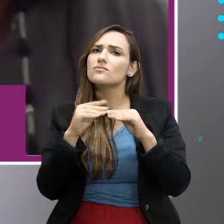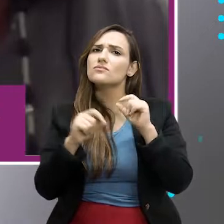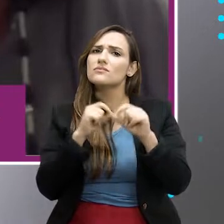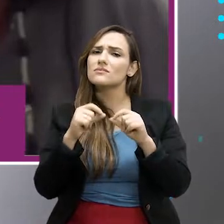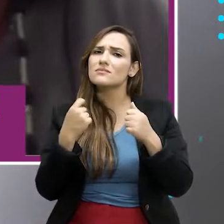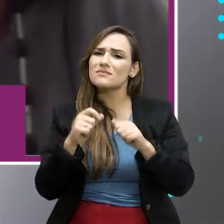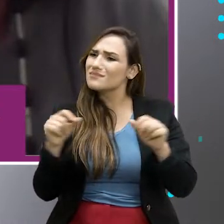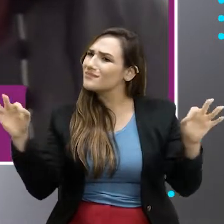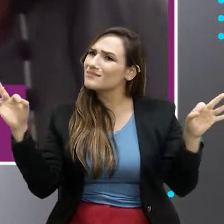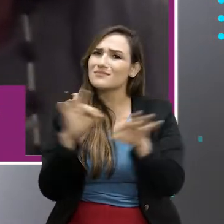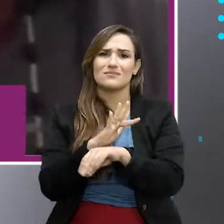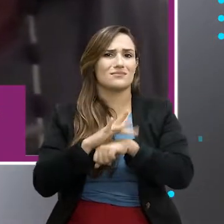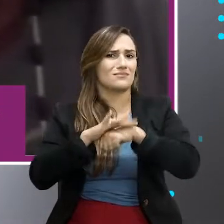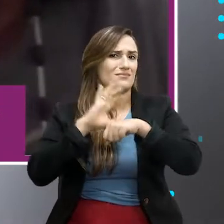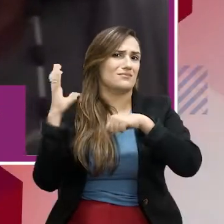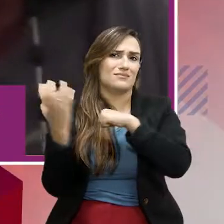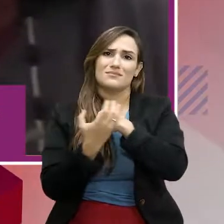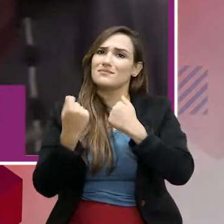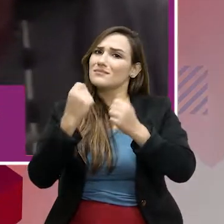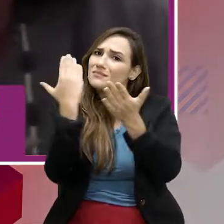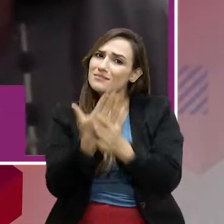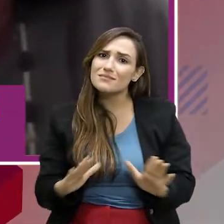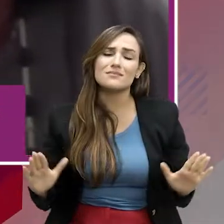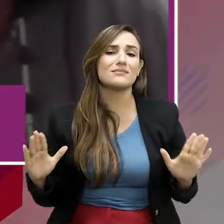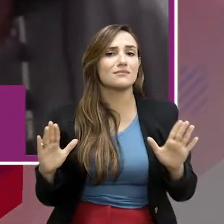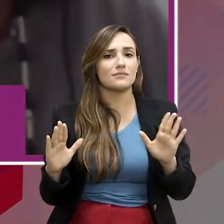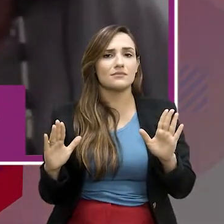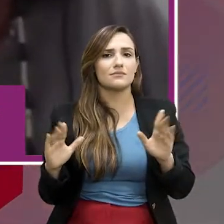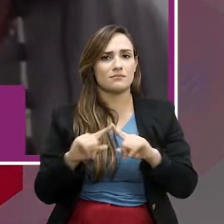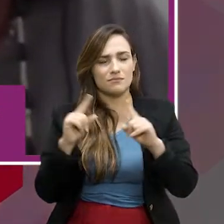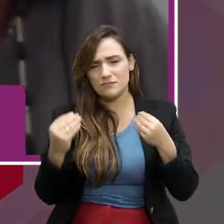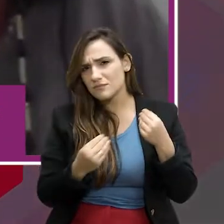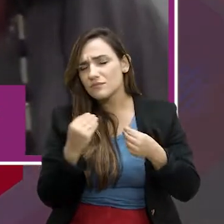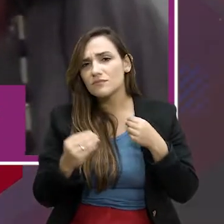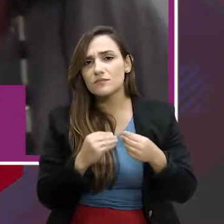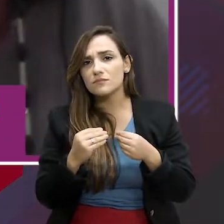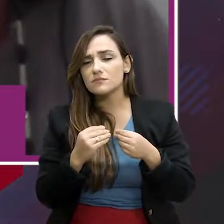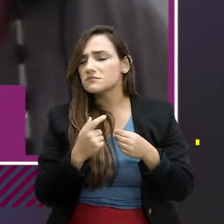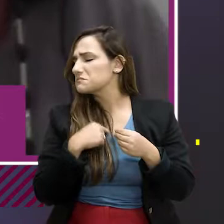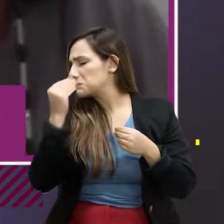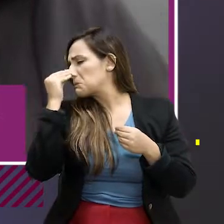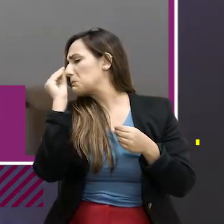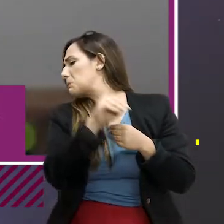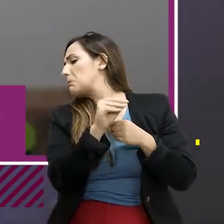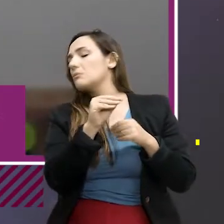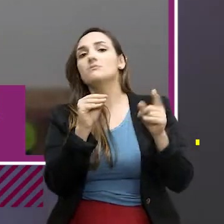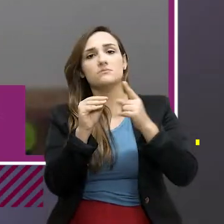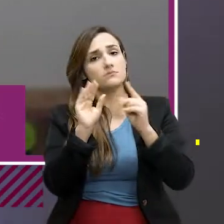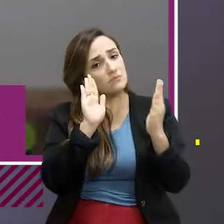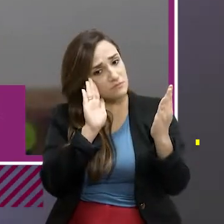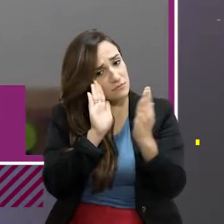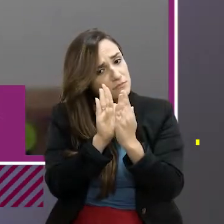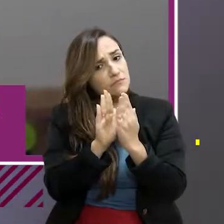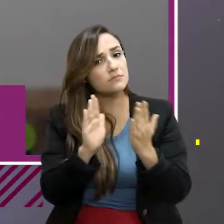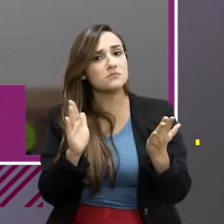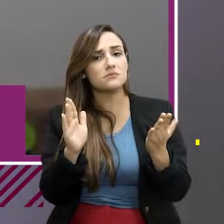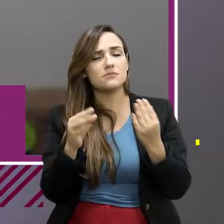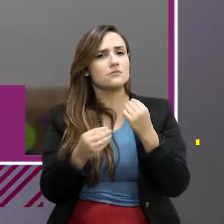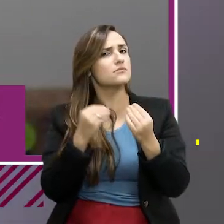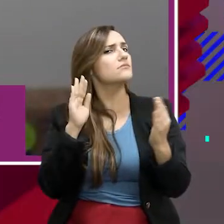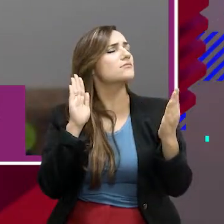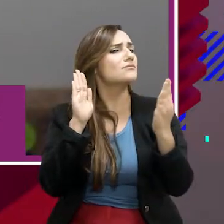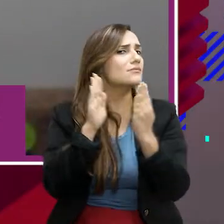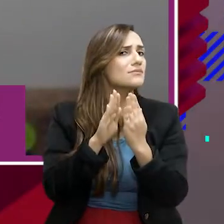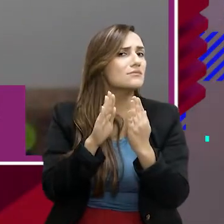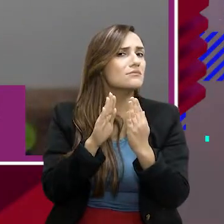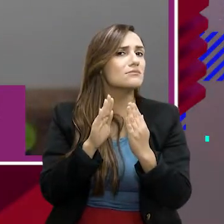termina. O que eu concordo com ele, a gente precisa terminar com essa pandemia, e a gente não vai terminar fechando os olhos, a gente